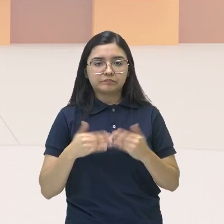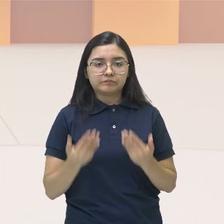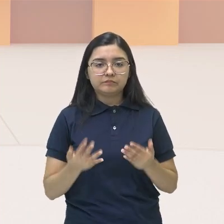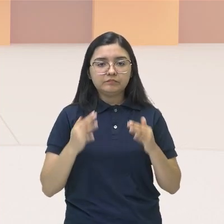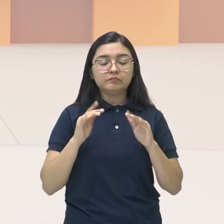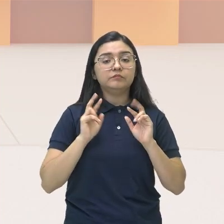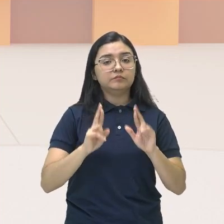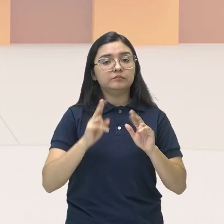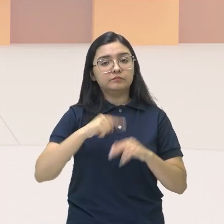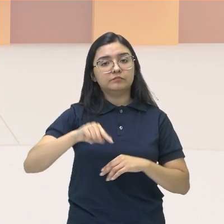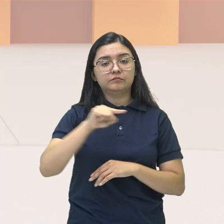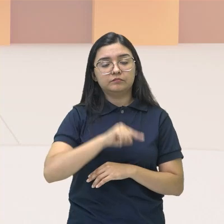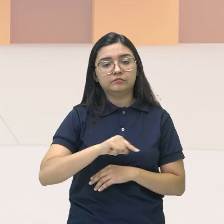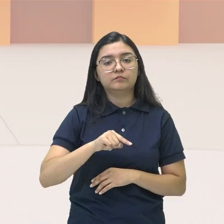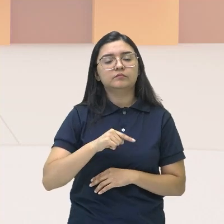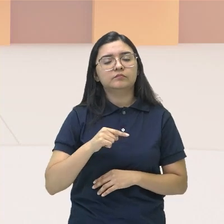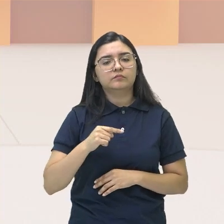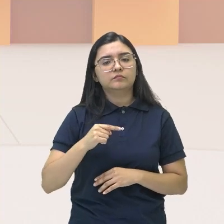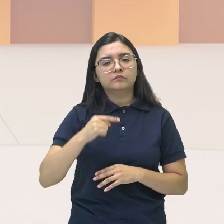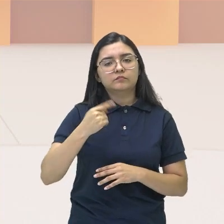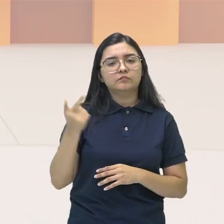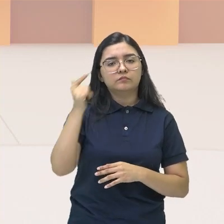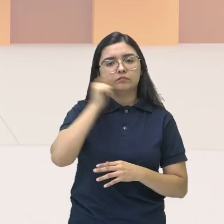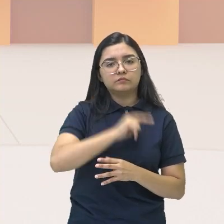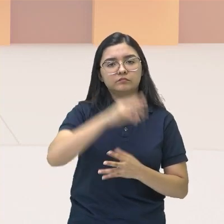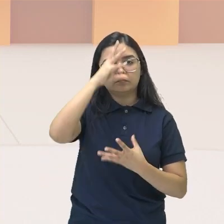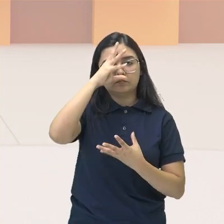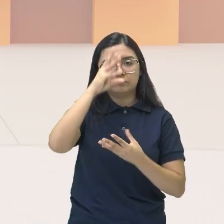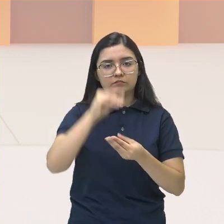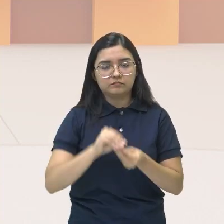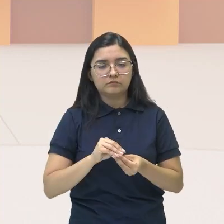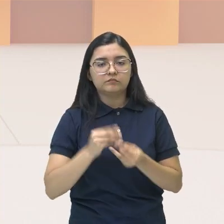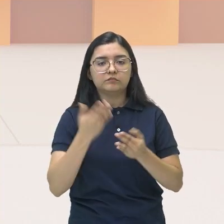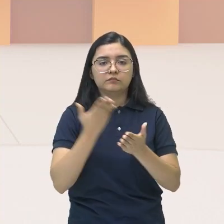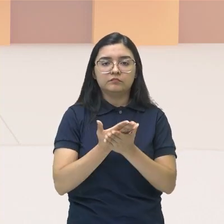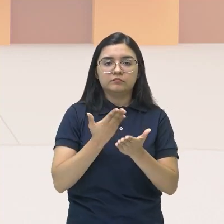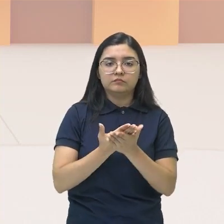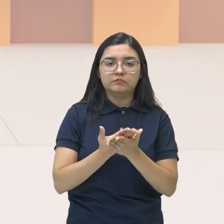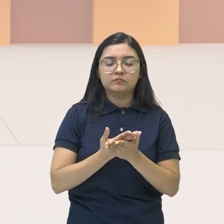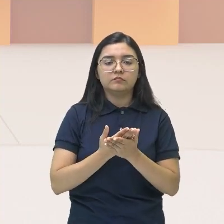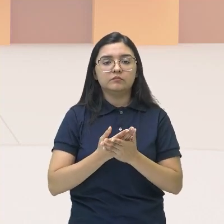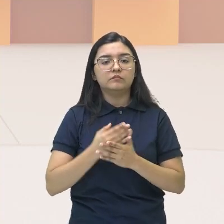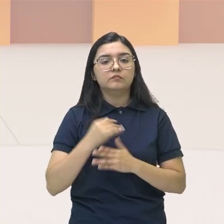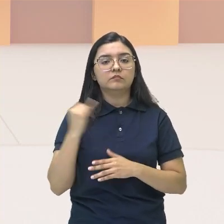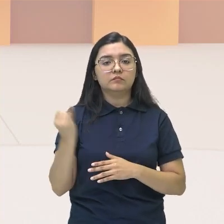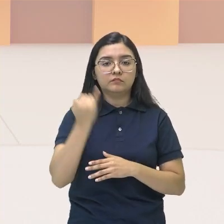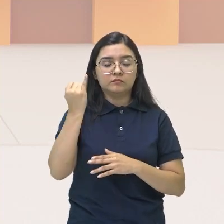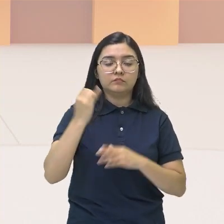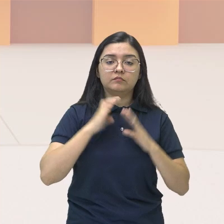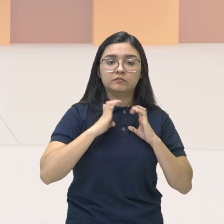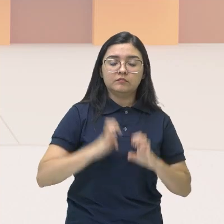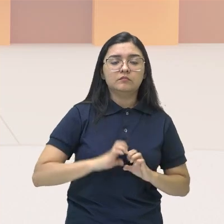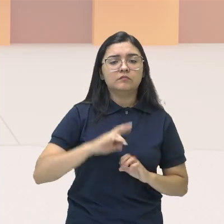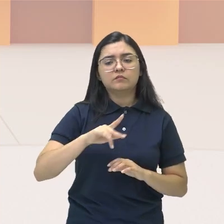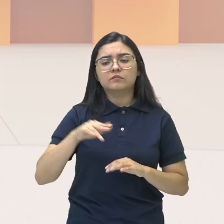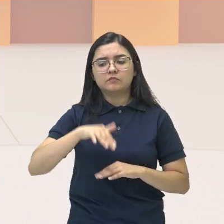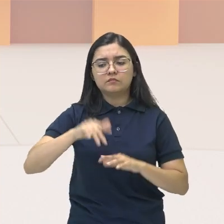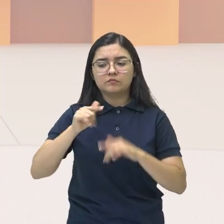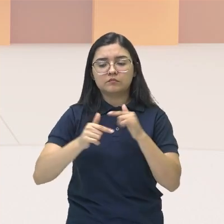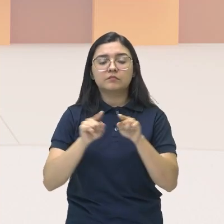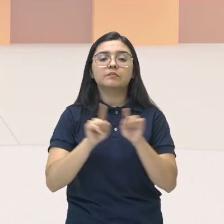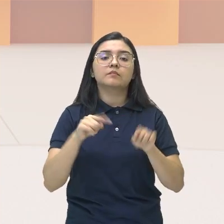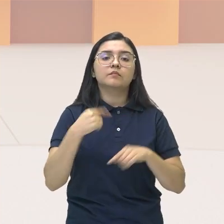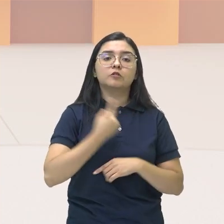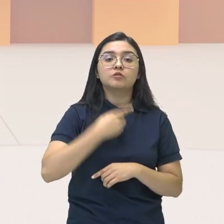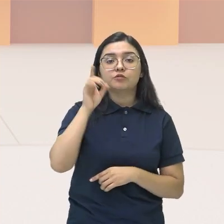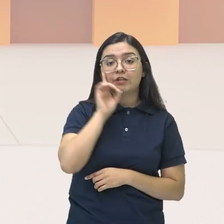pessoal. Espero que vocês tenham conseguido acompanhar aqui e entender a importância da ética, né? Não só no trabalho, mas no nosso